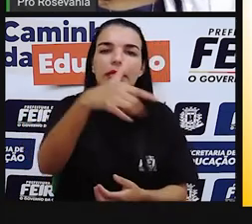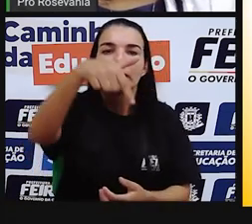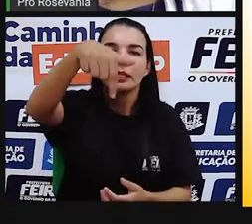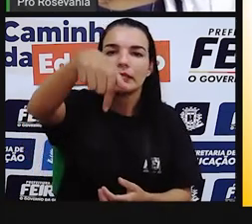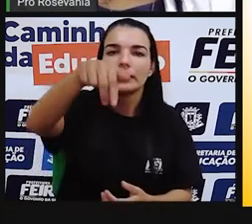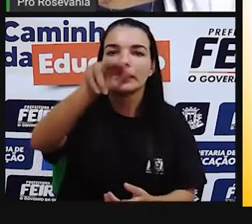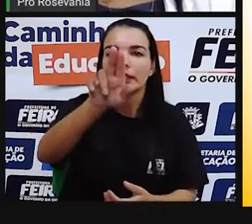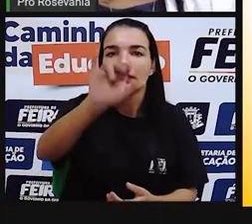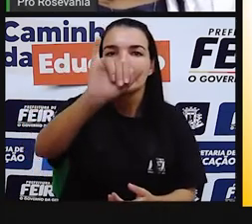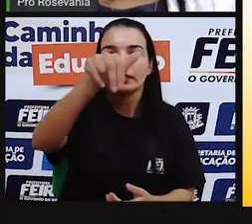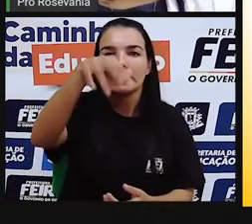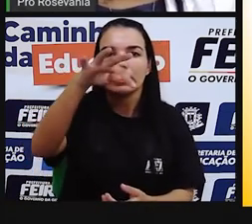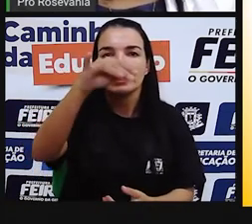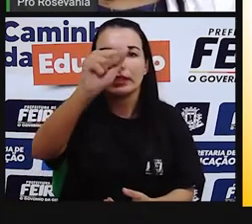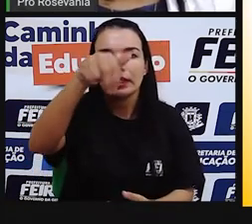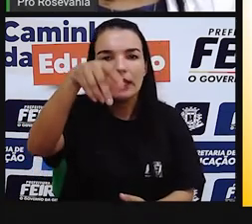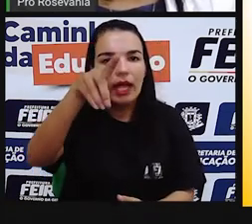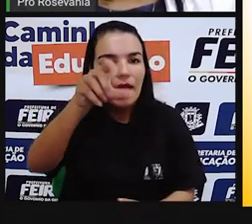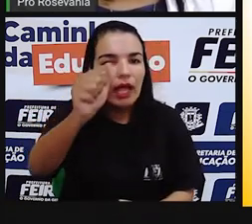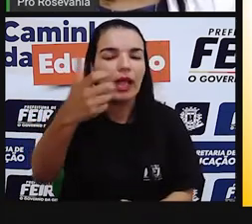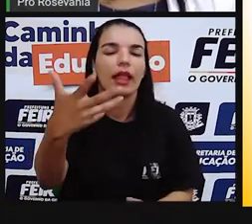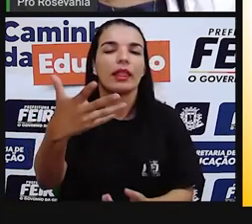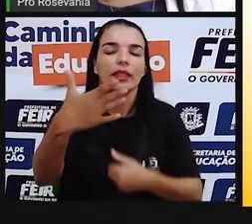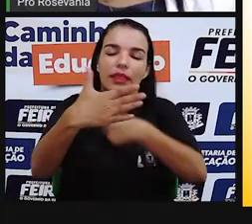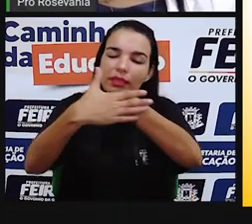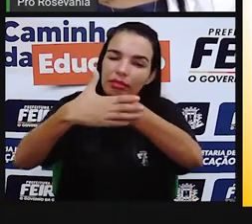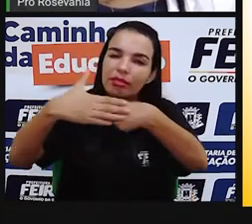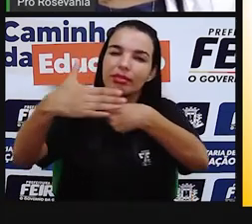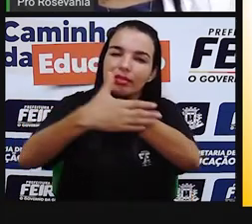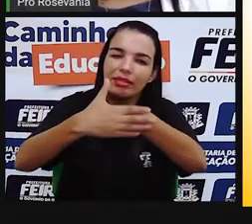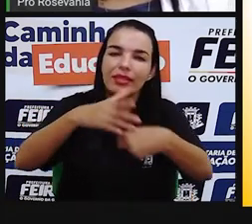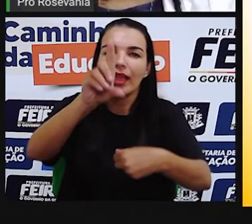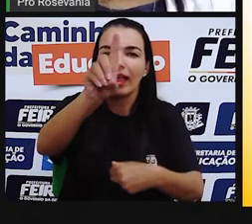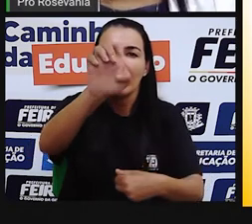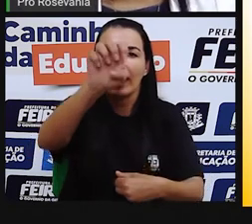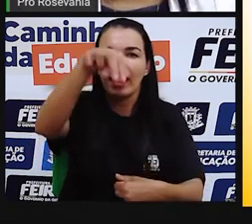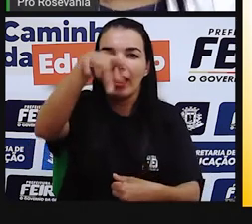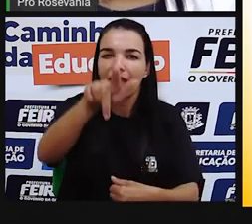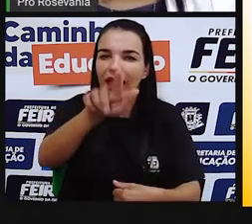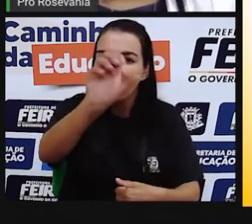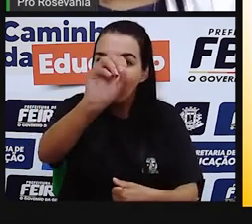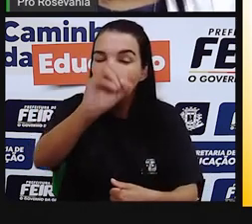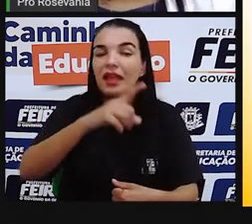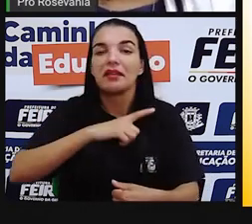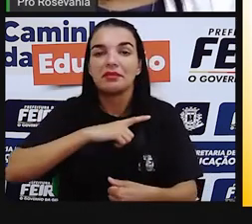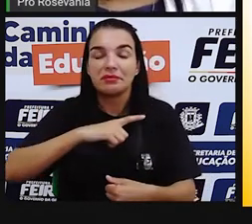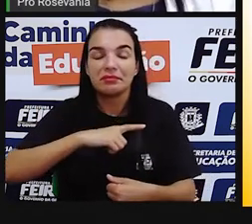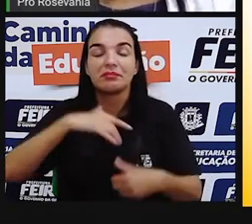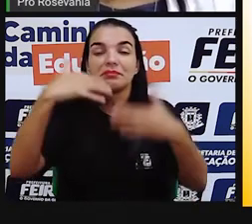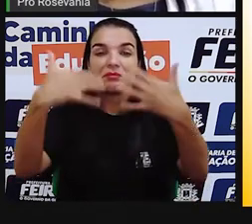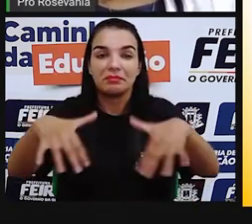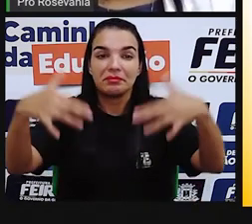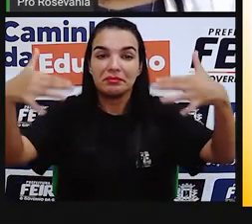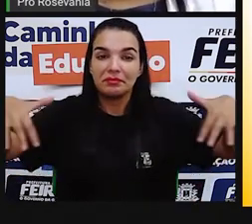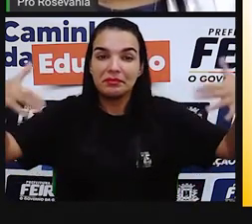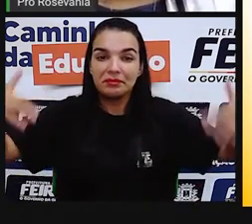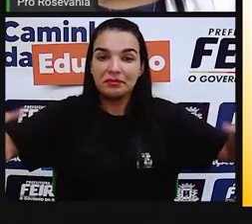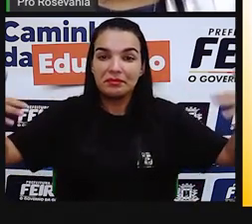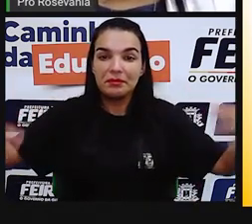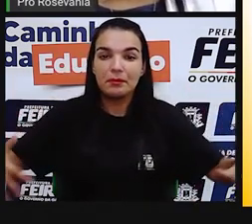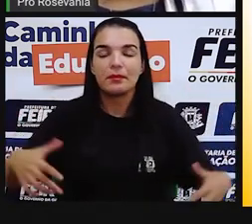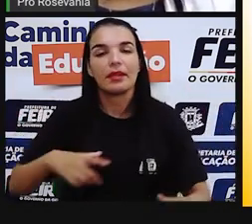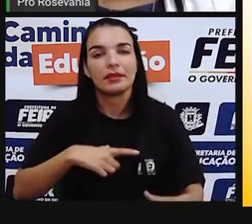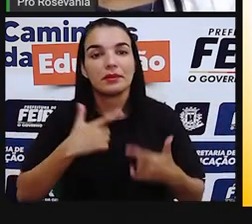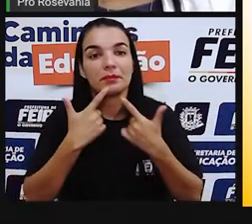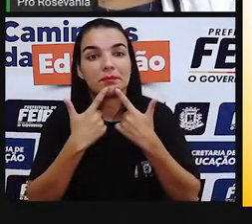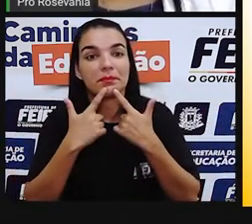né, um cafunézinho, dengo, cachimbo, cuíca, macumba, dendê, fubá, cachaça, assim,